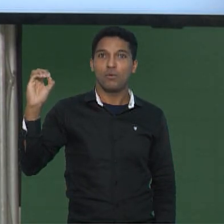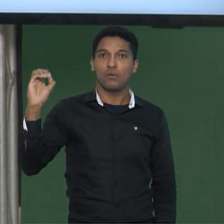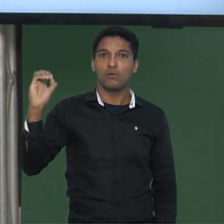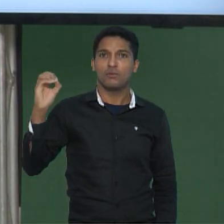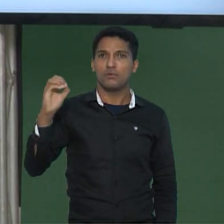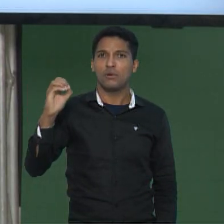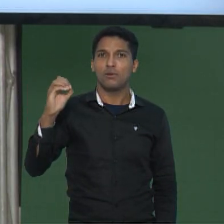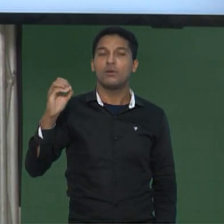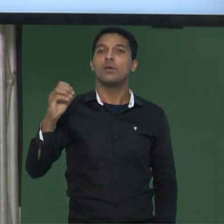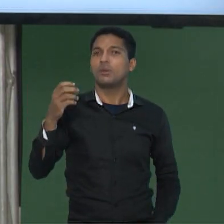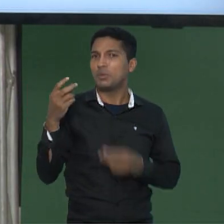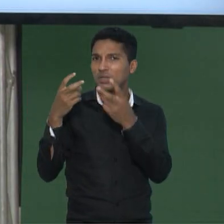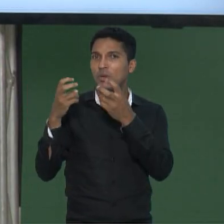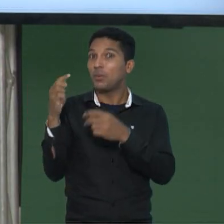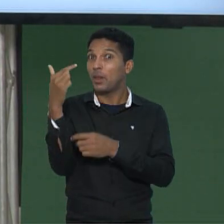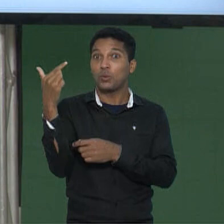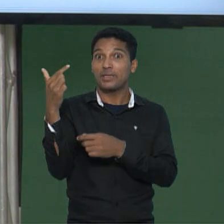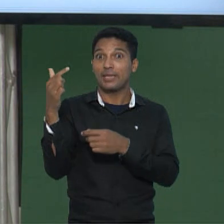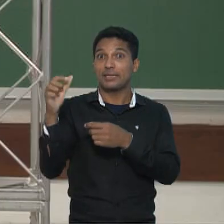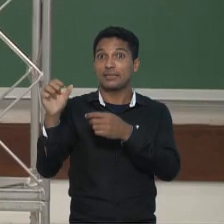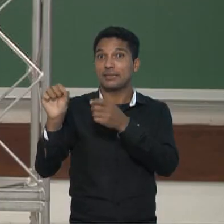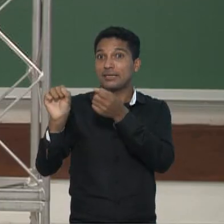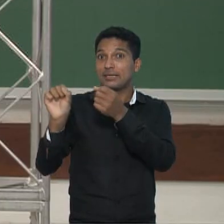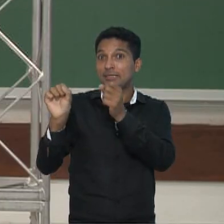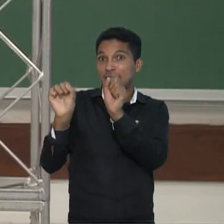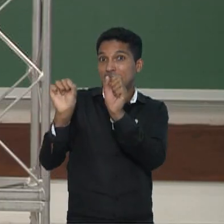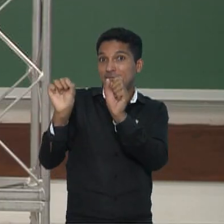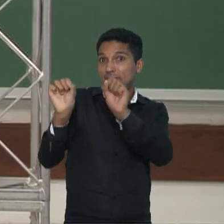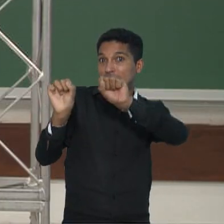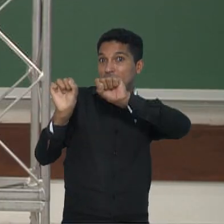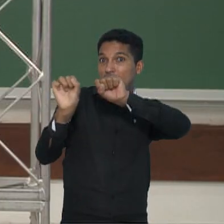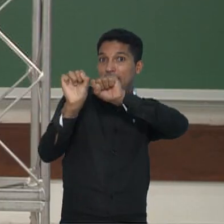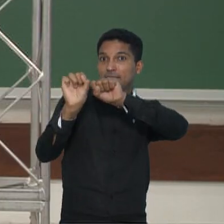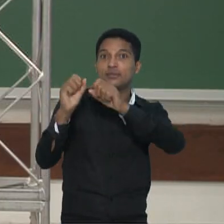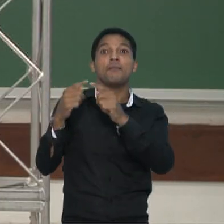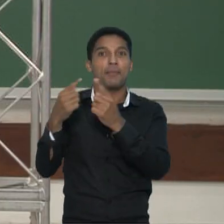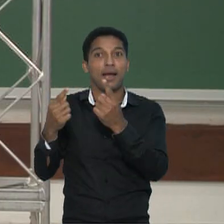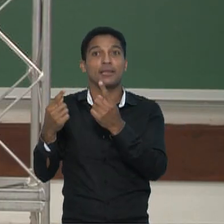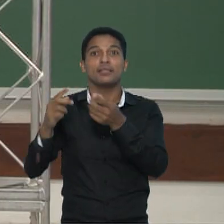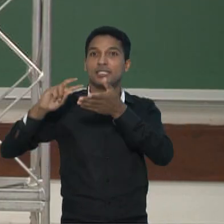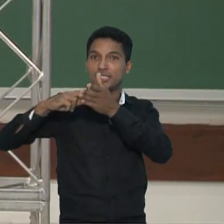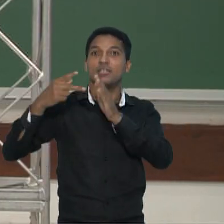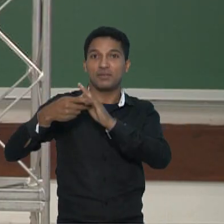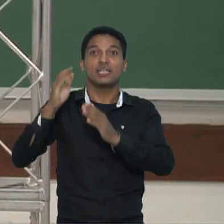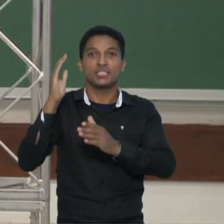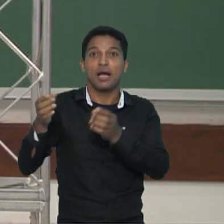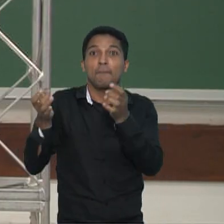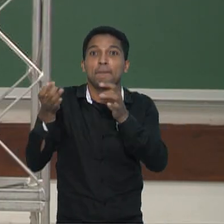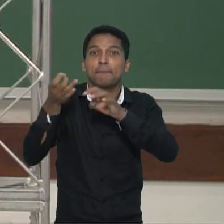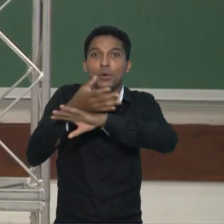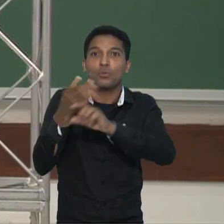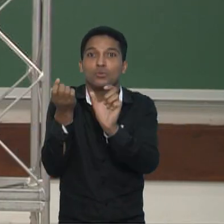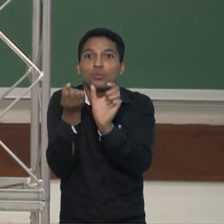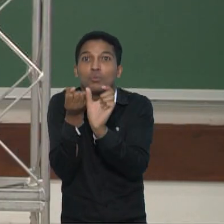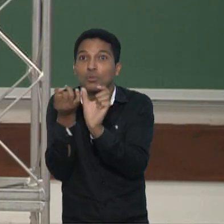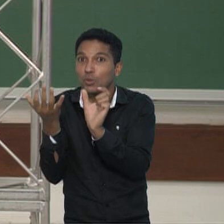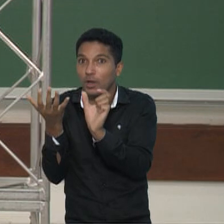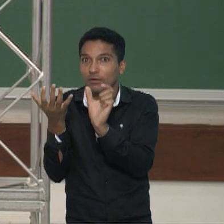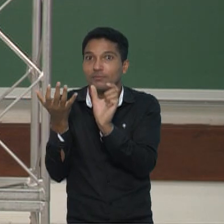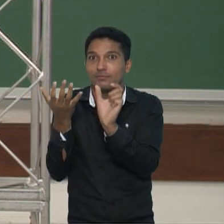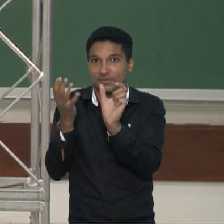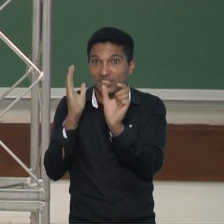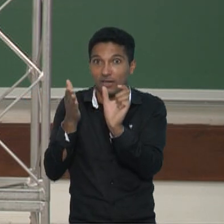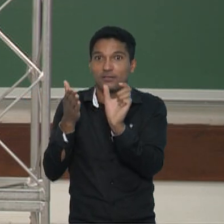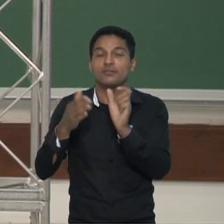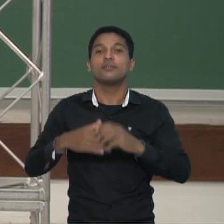palavrinhas estão no plural. Então, por isso, é importante que agora vocês façam essa caixinha de texto e a